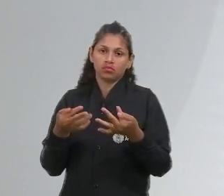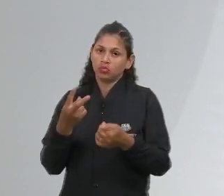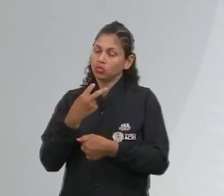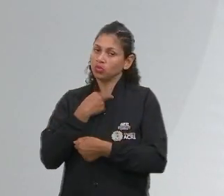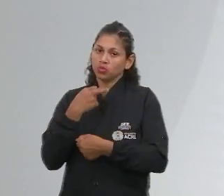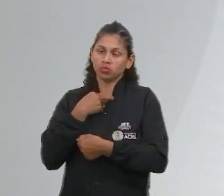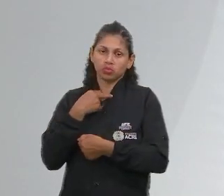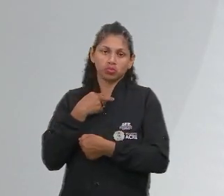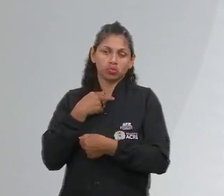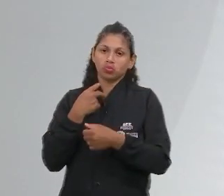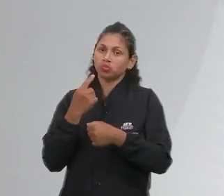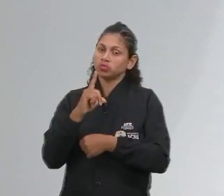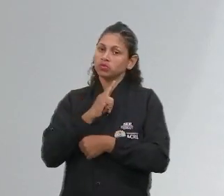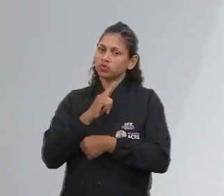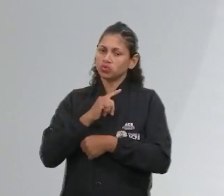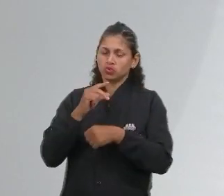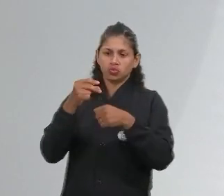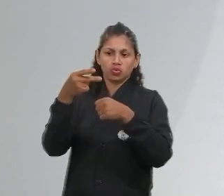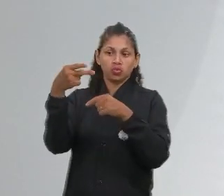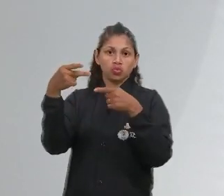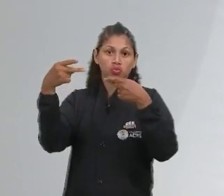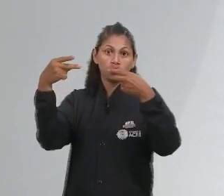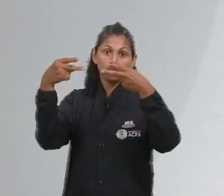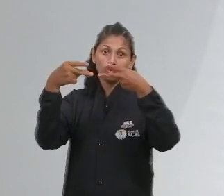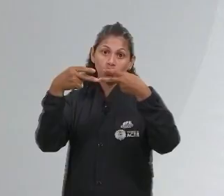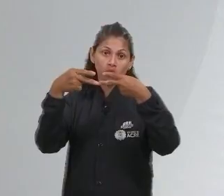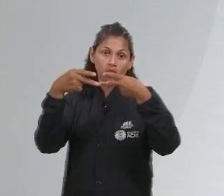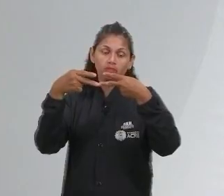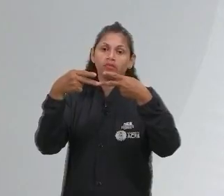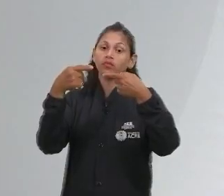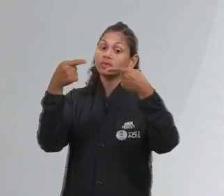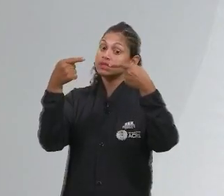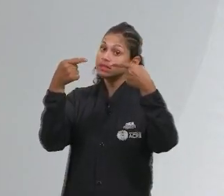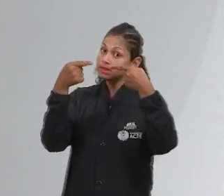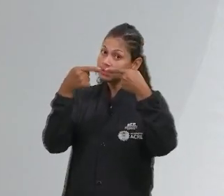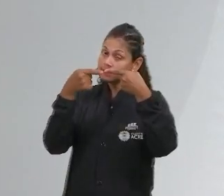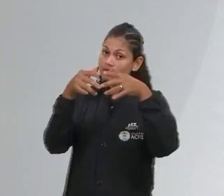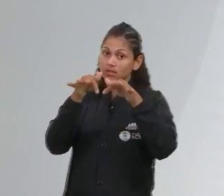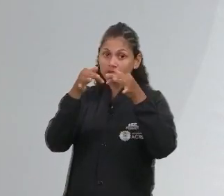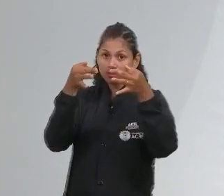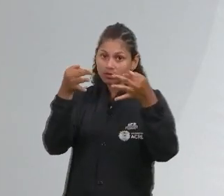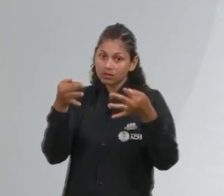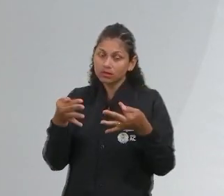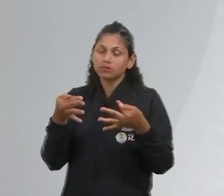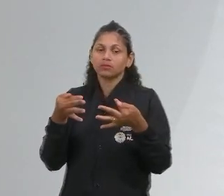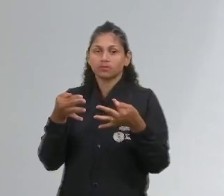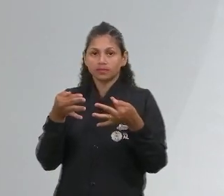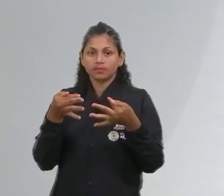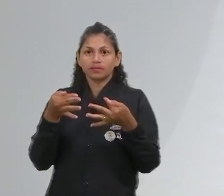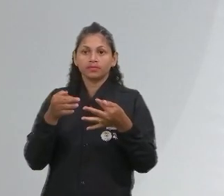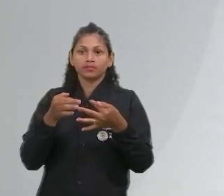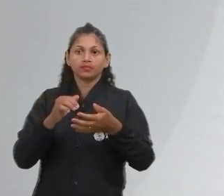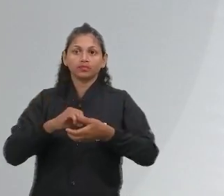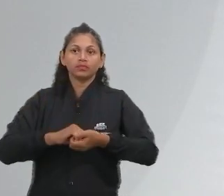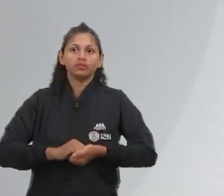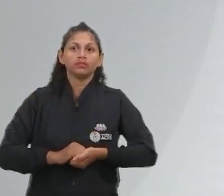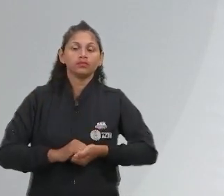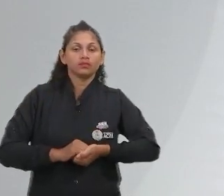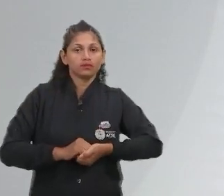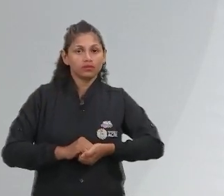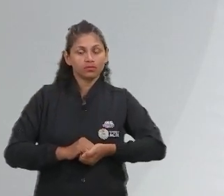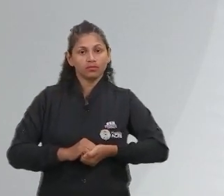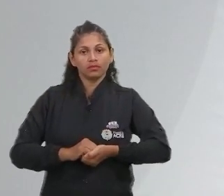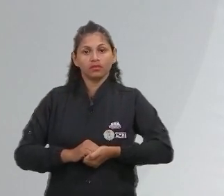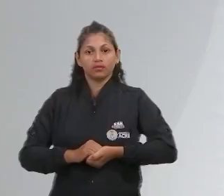ou outro tipo de ligação, tá? Ele vai ser saturado quando o carbono estiver ligado, somente